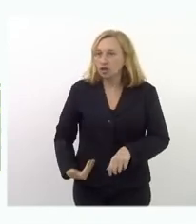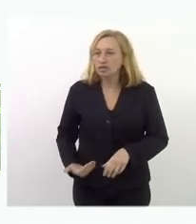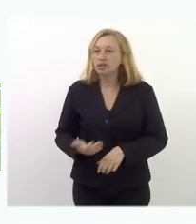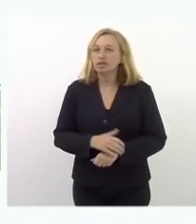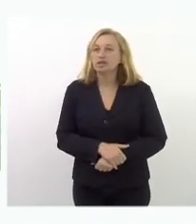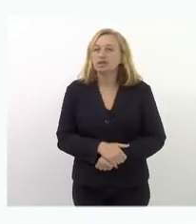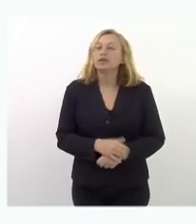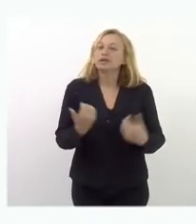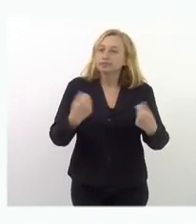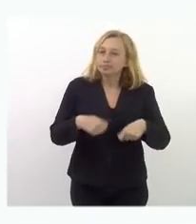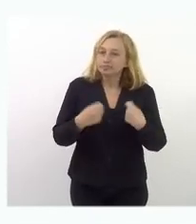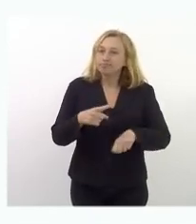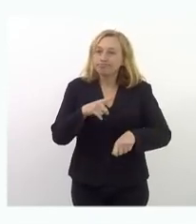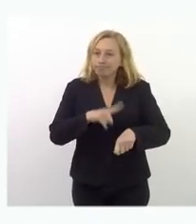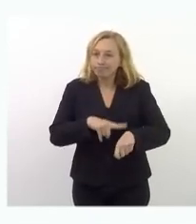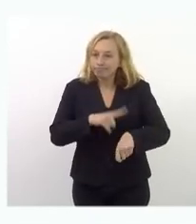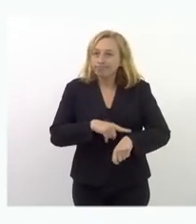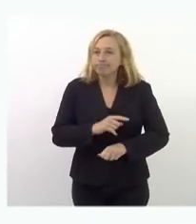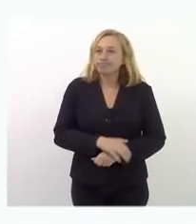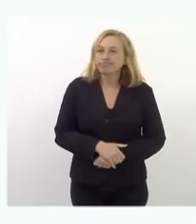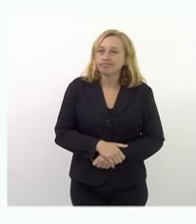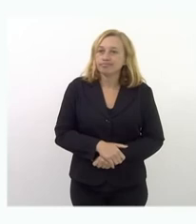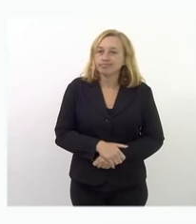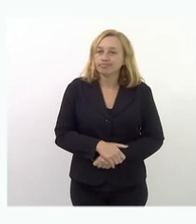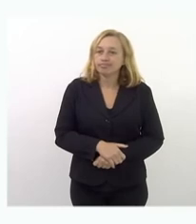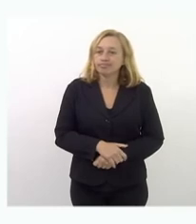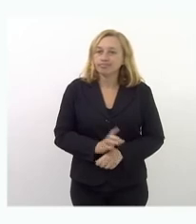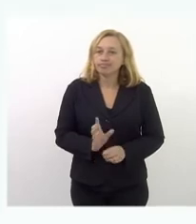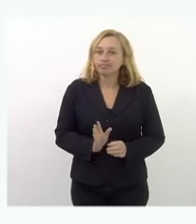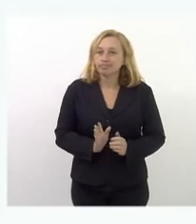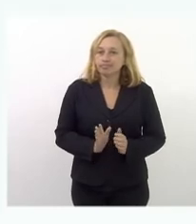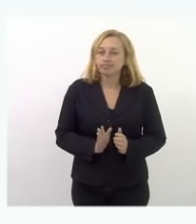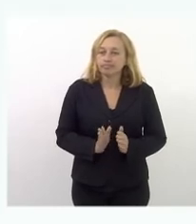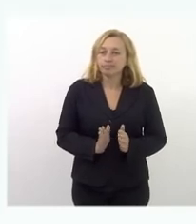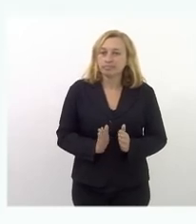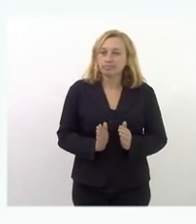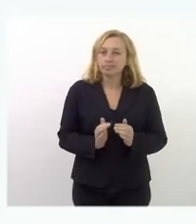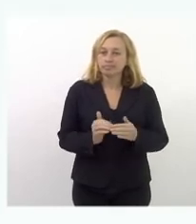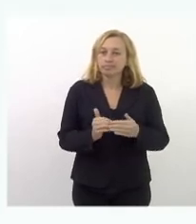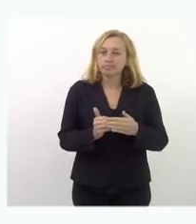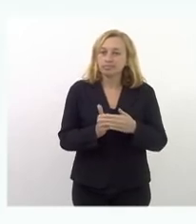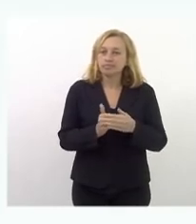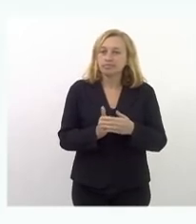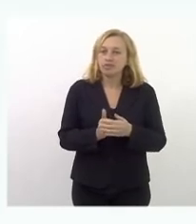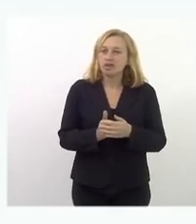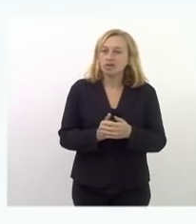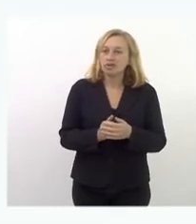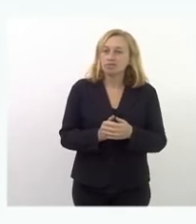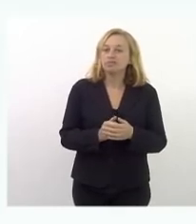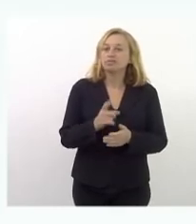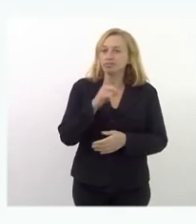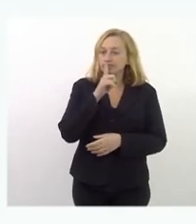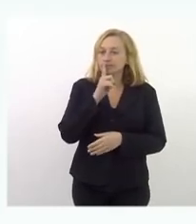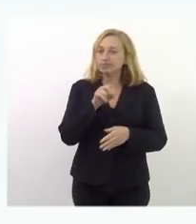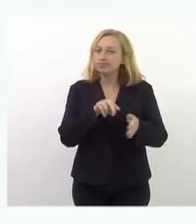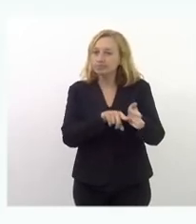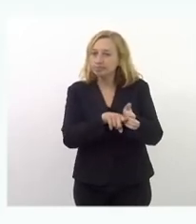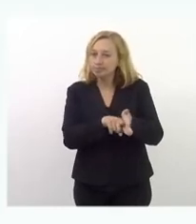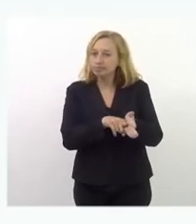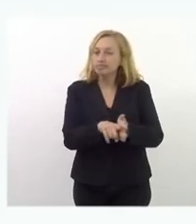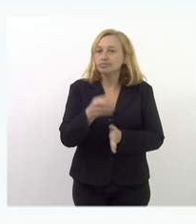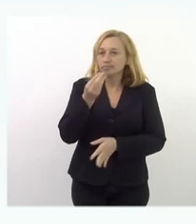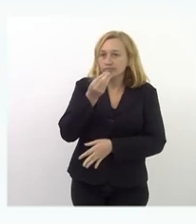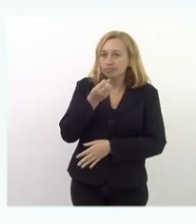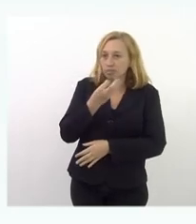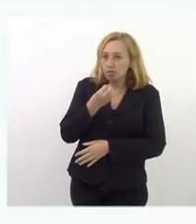gente precisa, nesse momento, manter o sigilo dessa análise. Mas a palestra foi muito proveitosa, deu